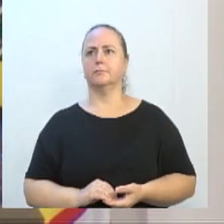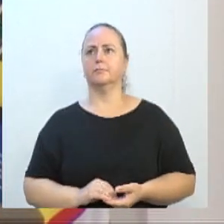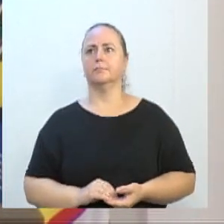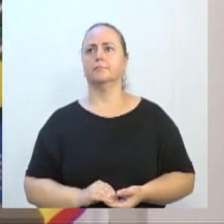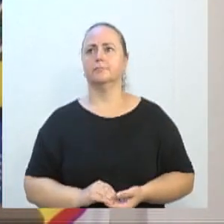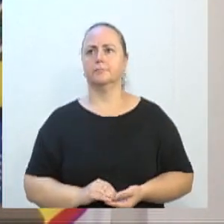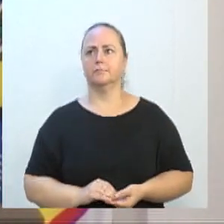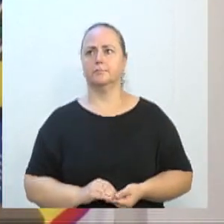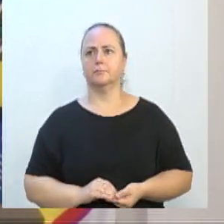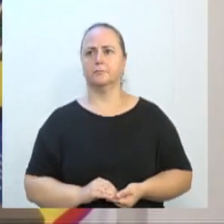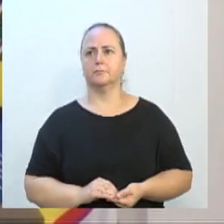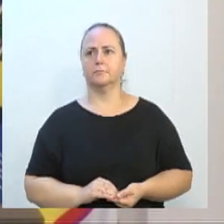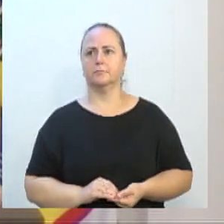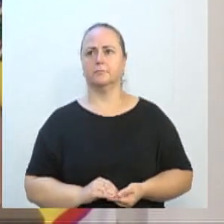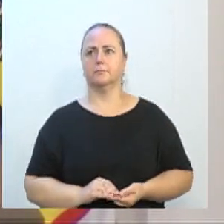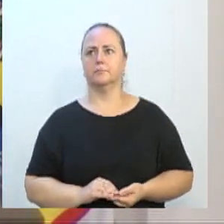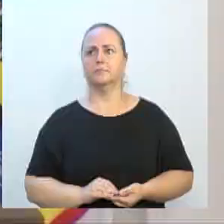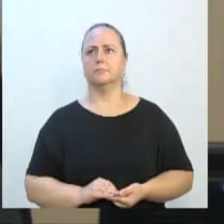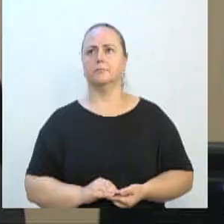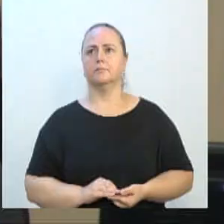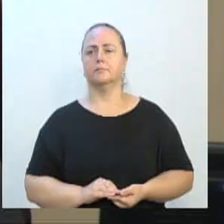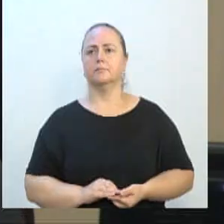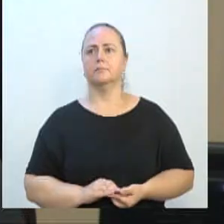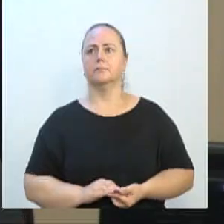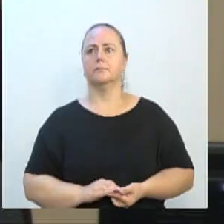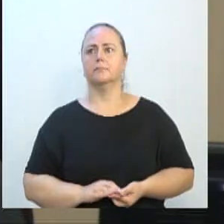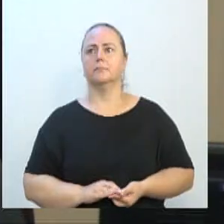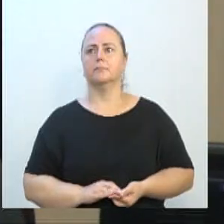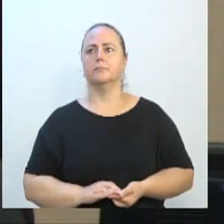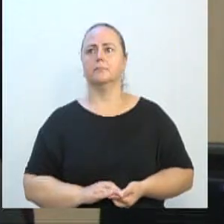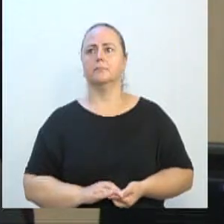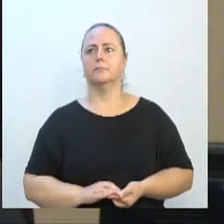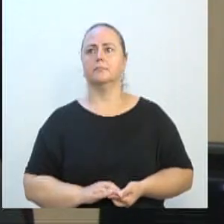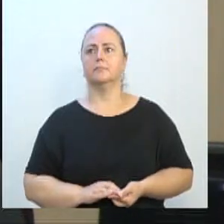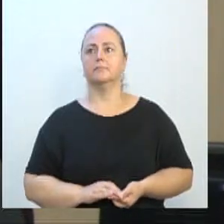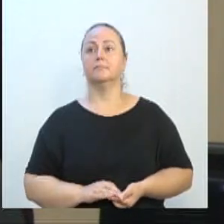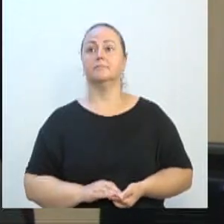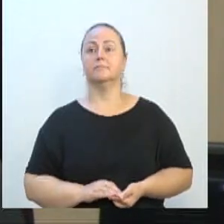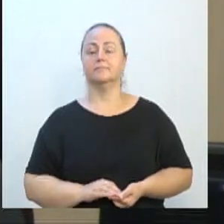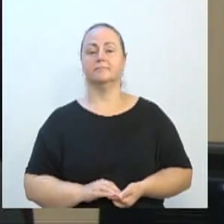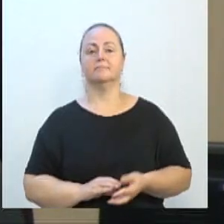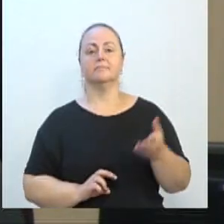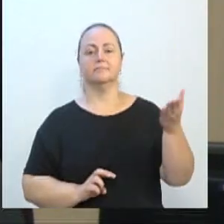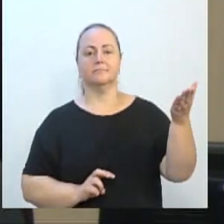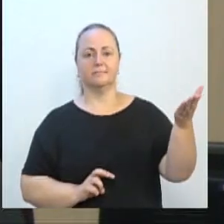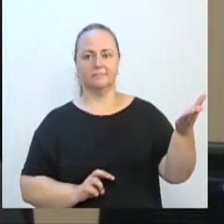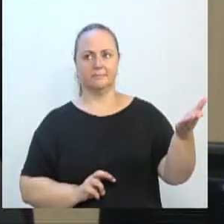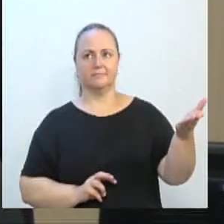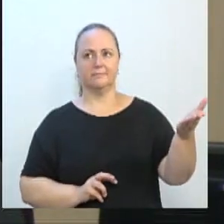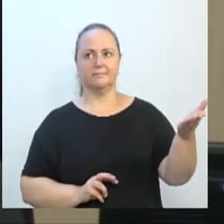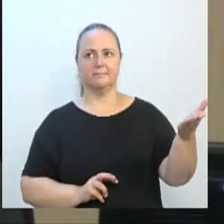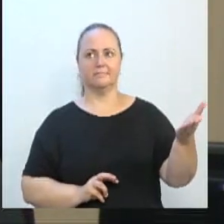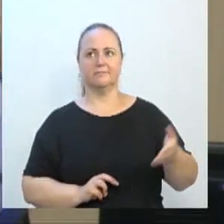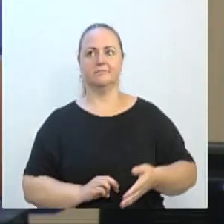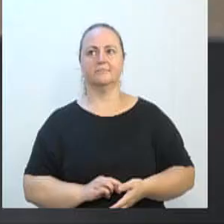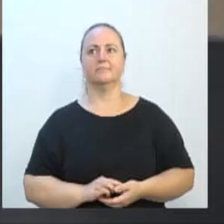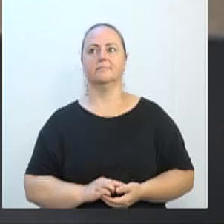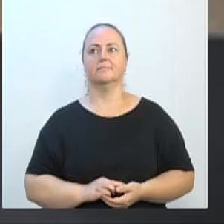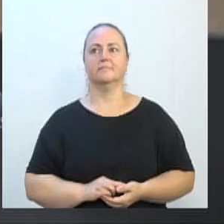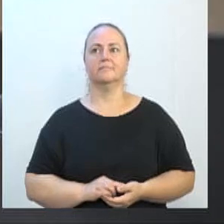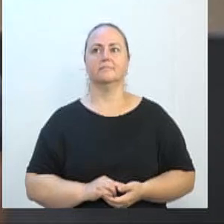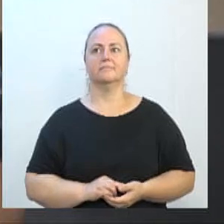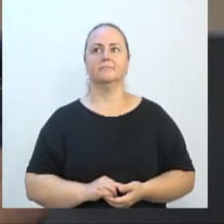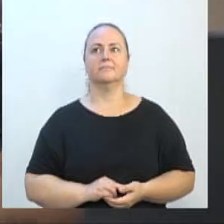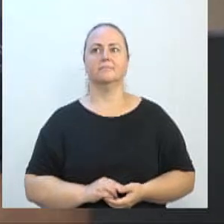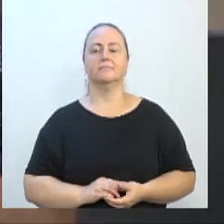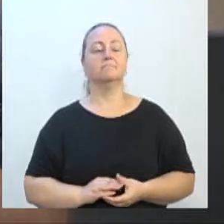certeza. O Novo e o PT juntos. Com a autorização do orador, vereador Adriano Pereira. Por que não,